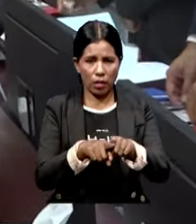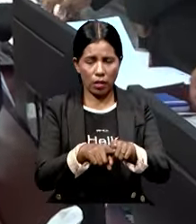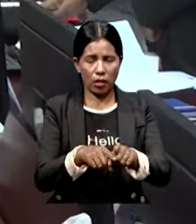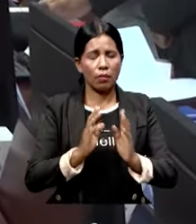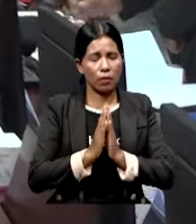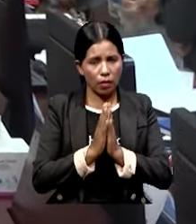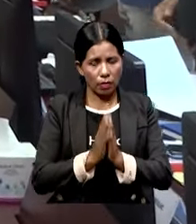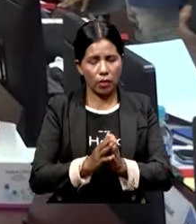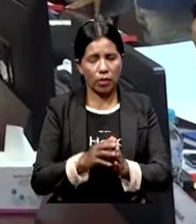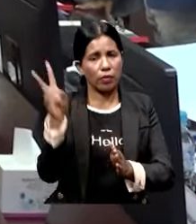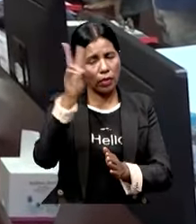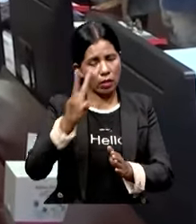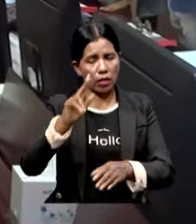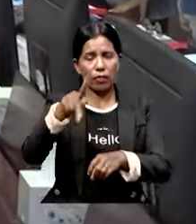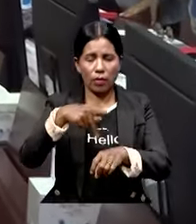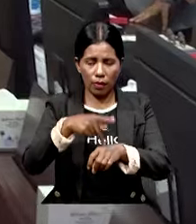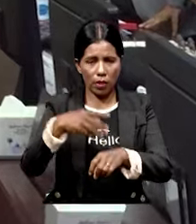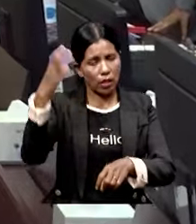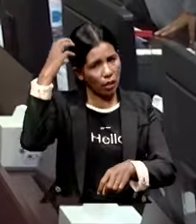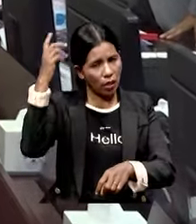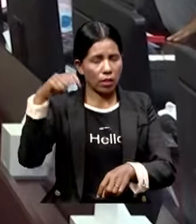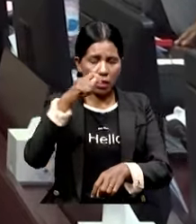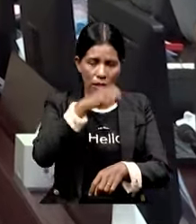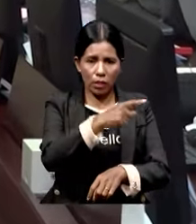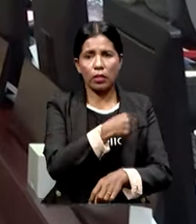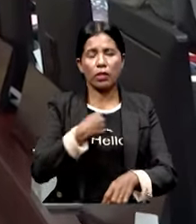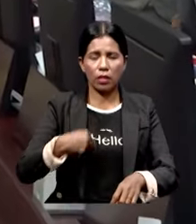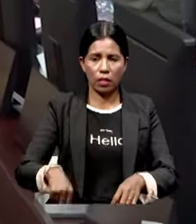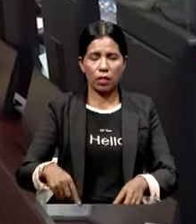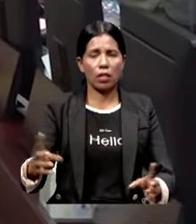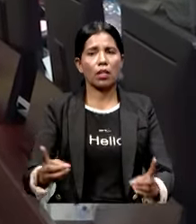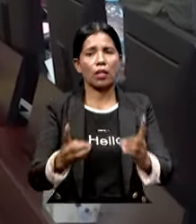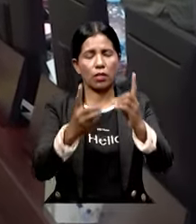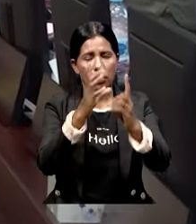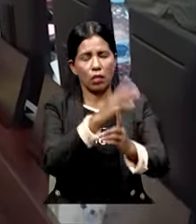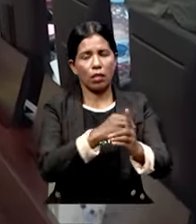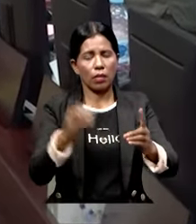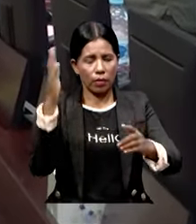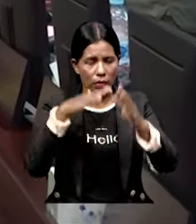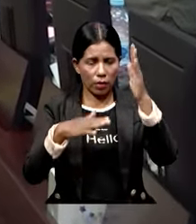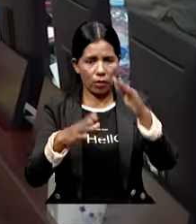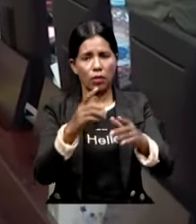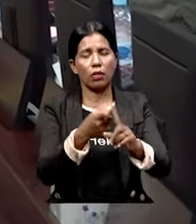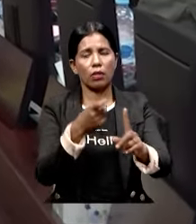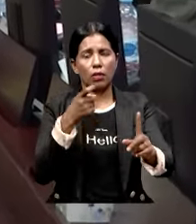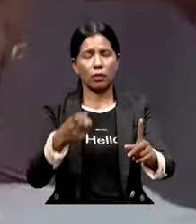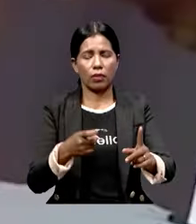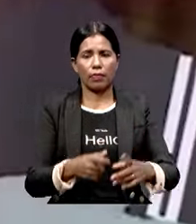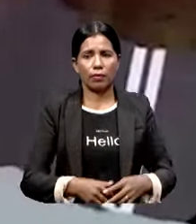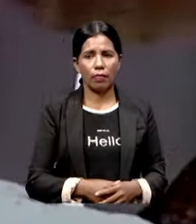Myanmar, Vietnam, Filipina, Laos, Tailândia no China, nebe assoro é a consequência da destruição russa do